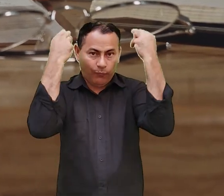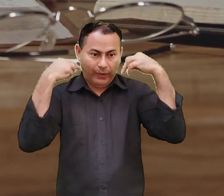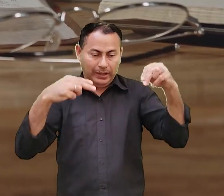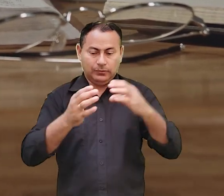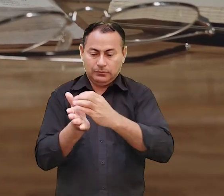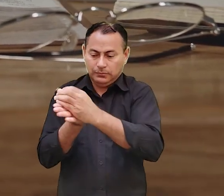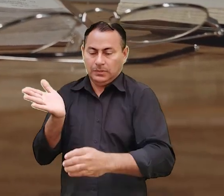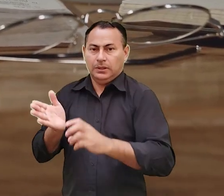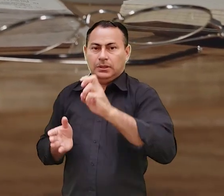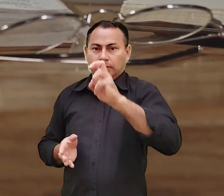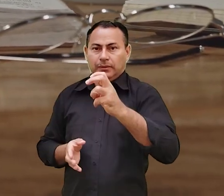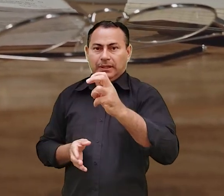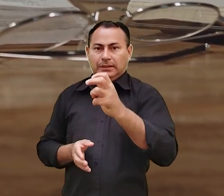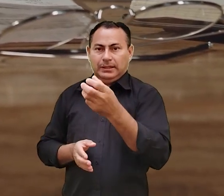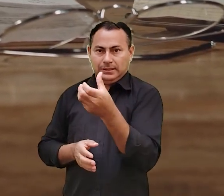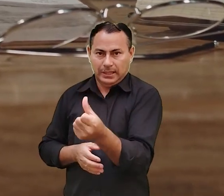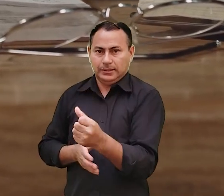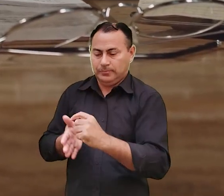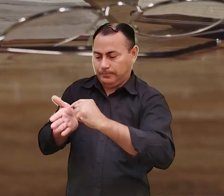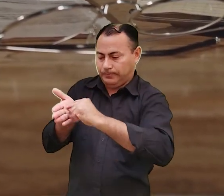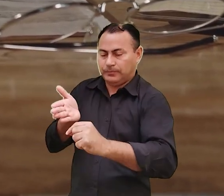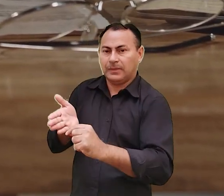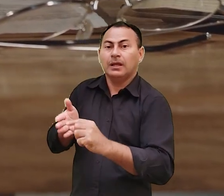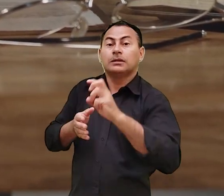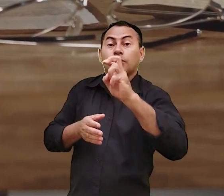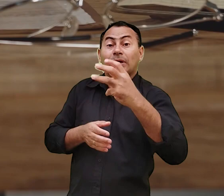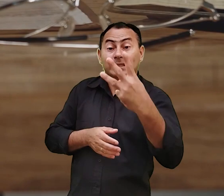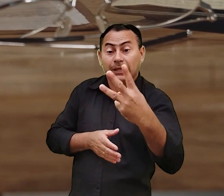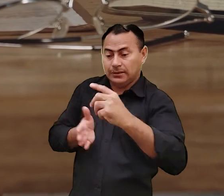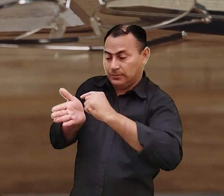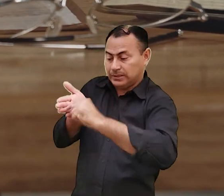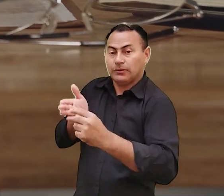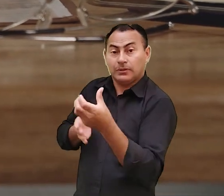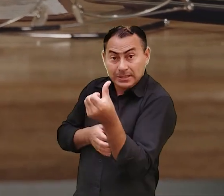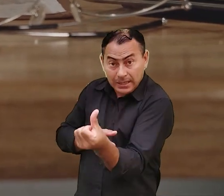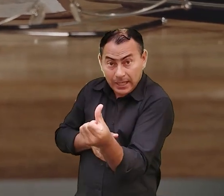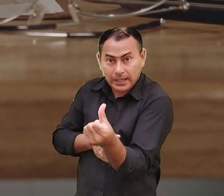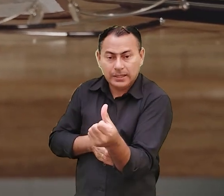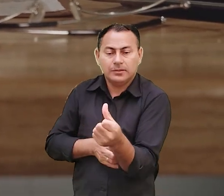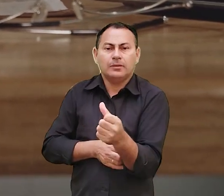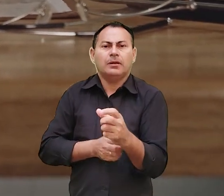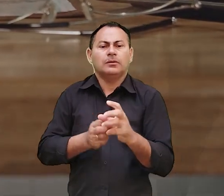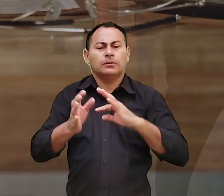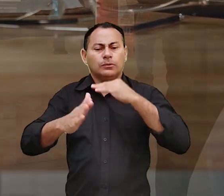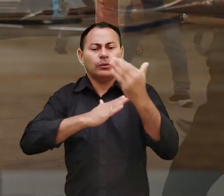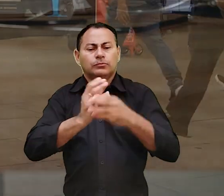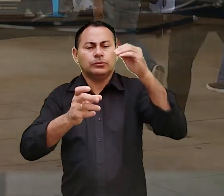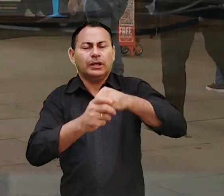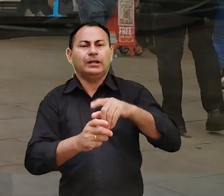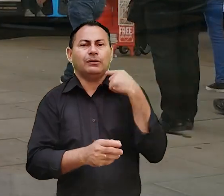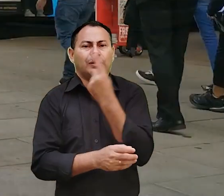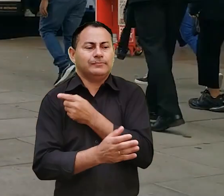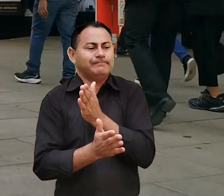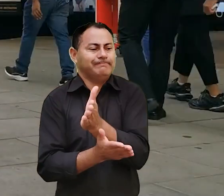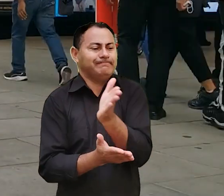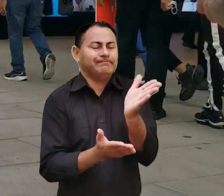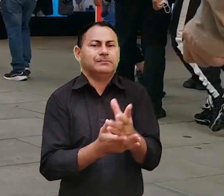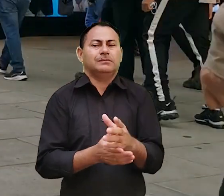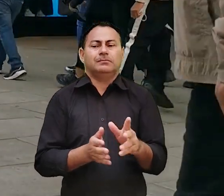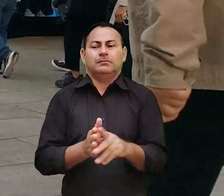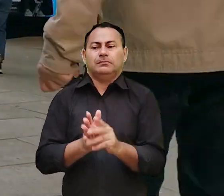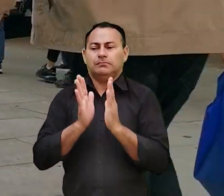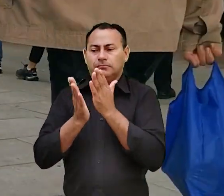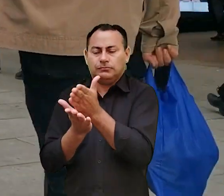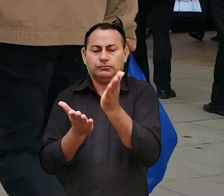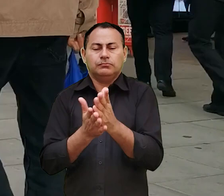no capítulo 53, versículo 6. Você se incluiu? Nós nos desviamos, é? Cada um de